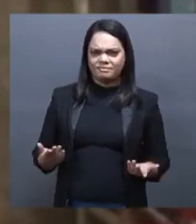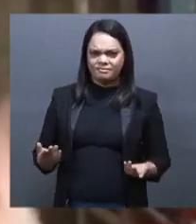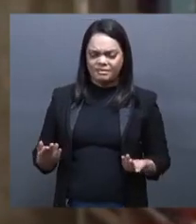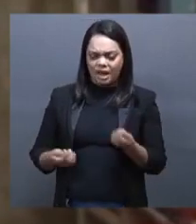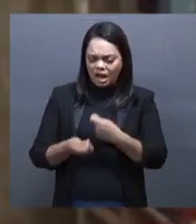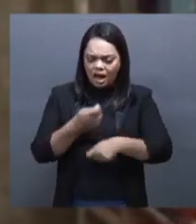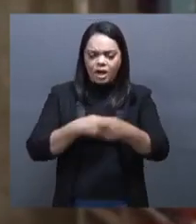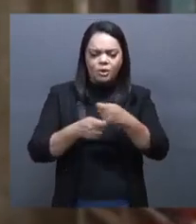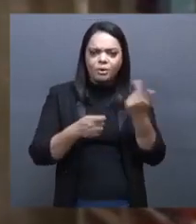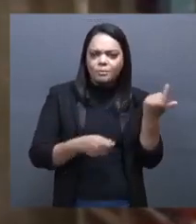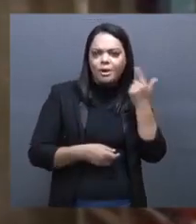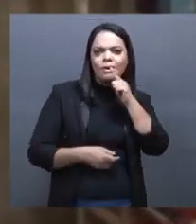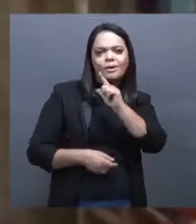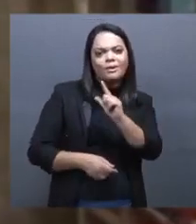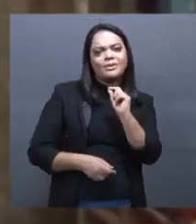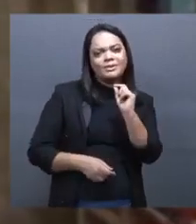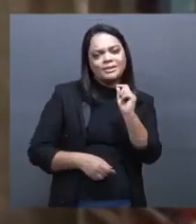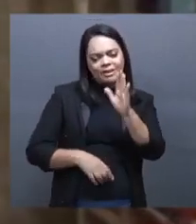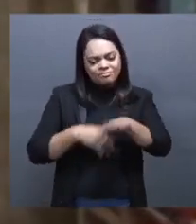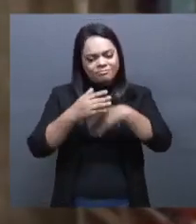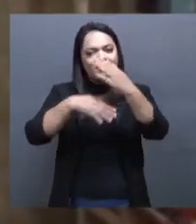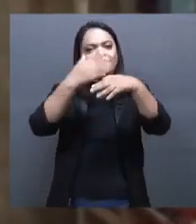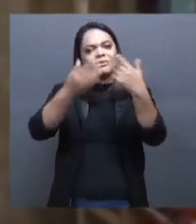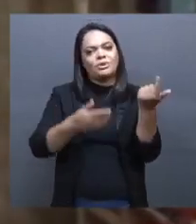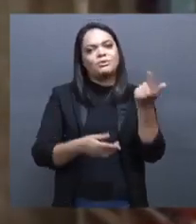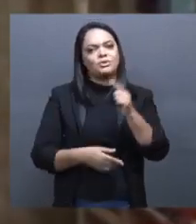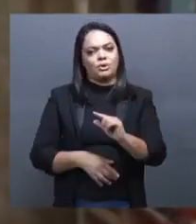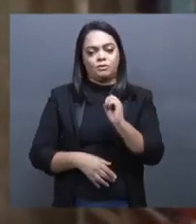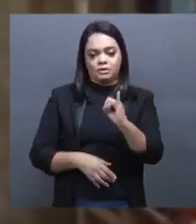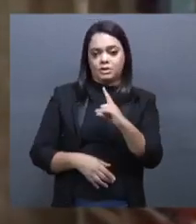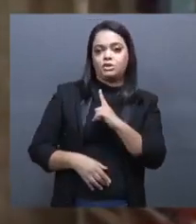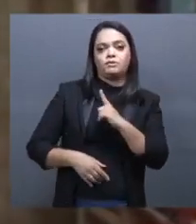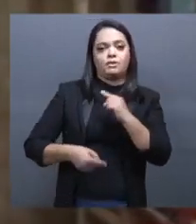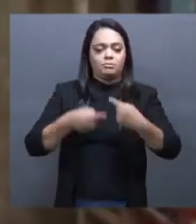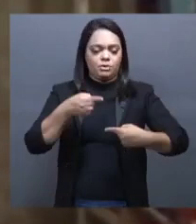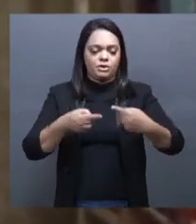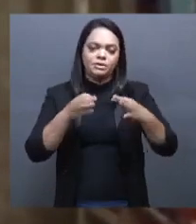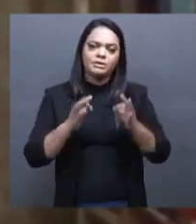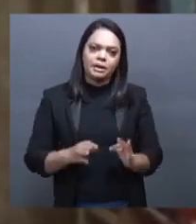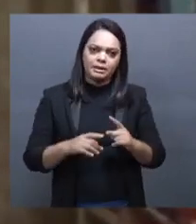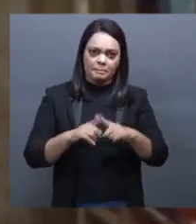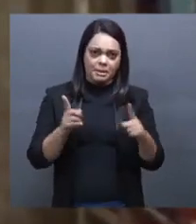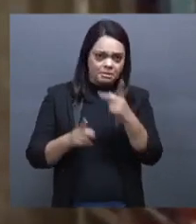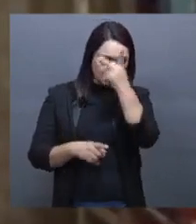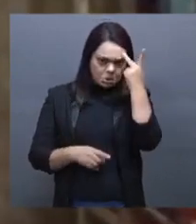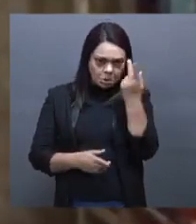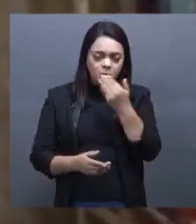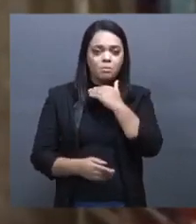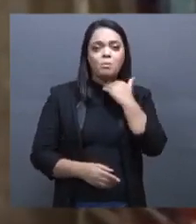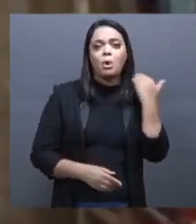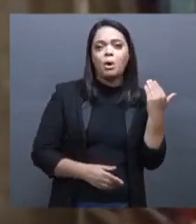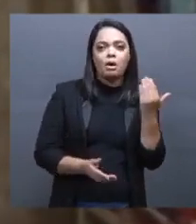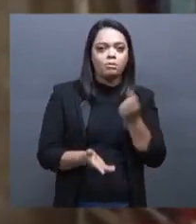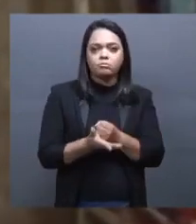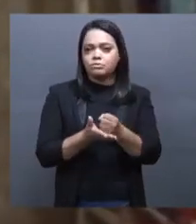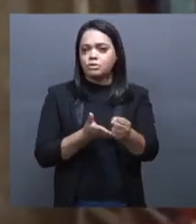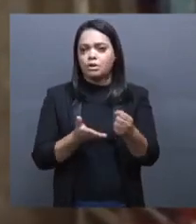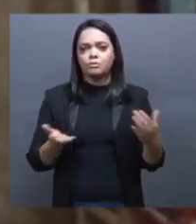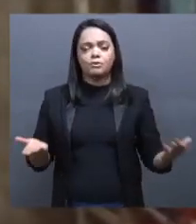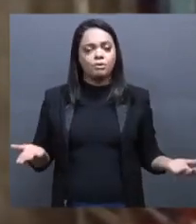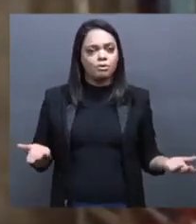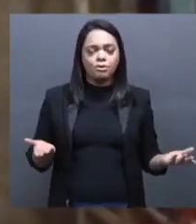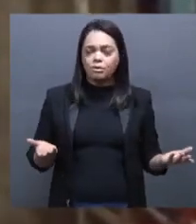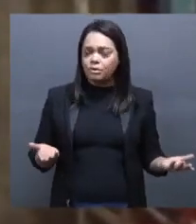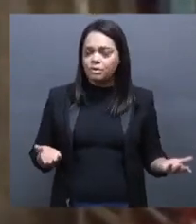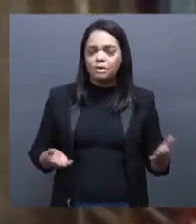econômicas, elas se recuperam mediante políticas adequadas, e vidas perdidas são vidas perdidas, né? Portanto, acho que